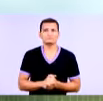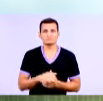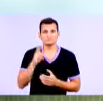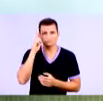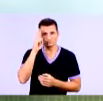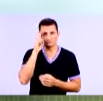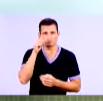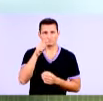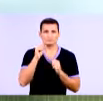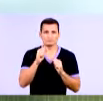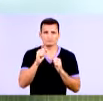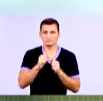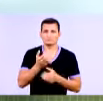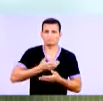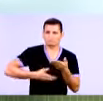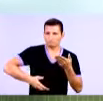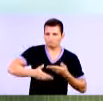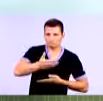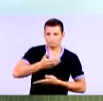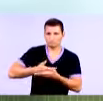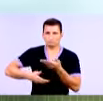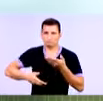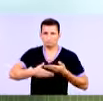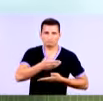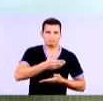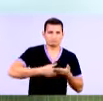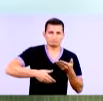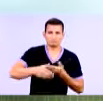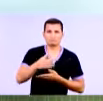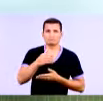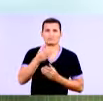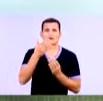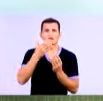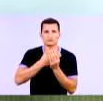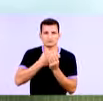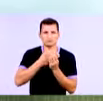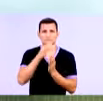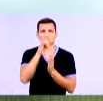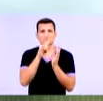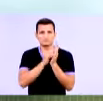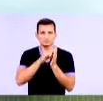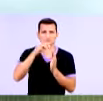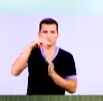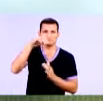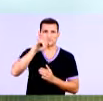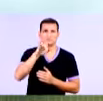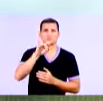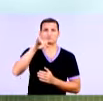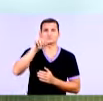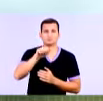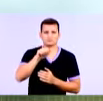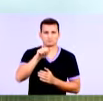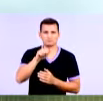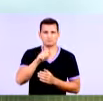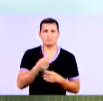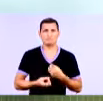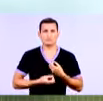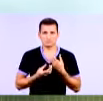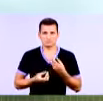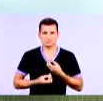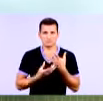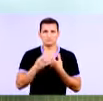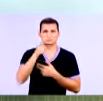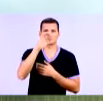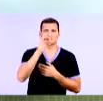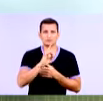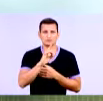você pode compartilhar a mídia, o arquivo para instalação da mídia, né? O arquivo para produção do CD, do DVD